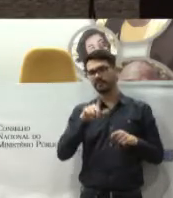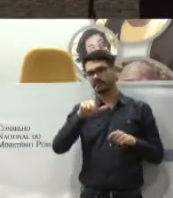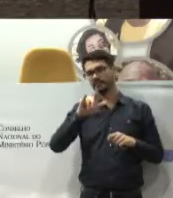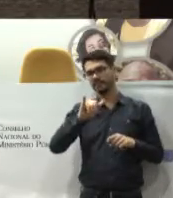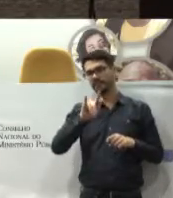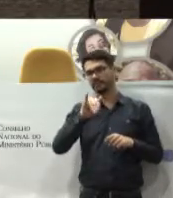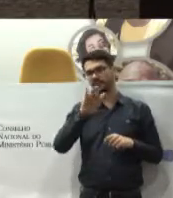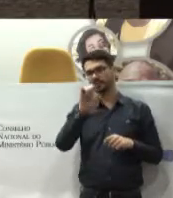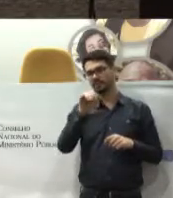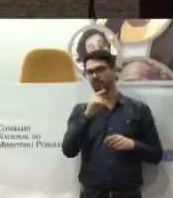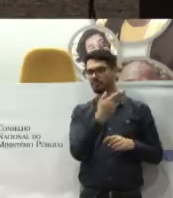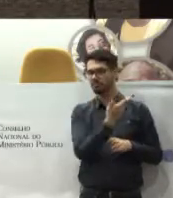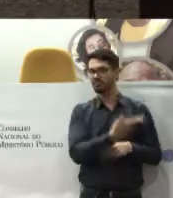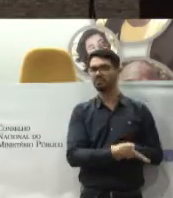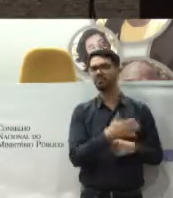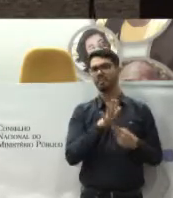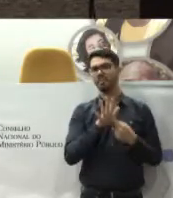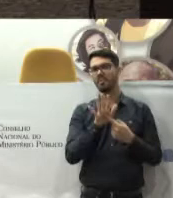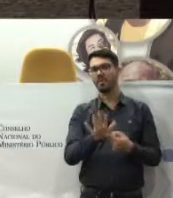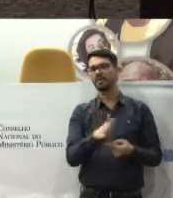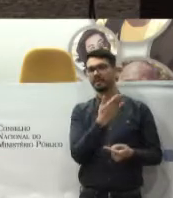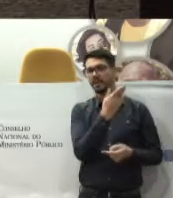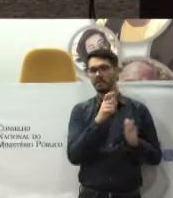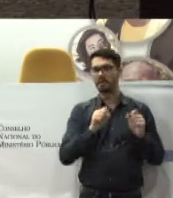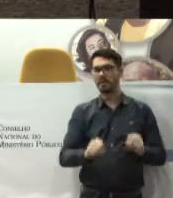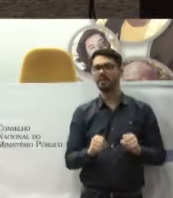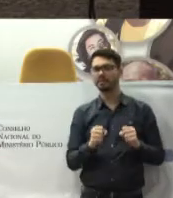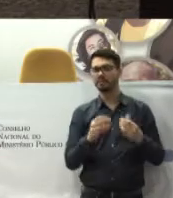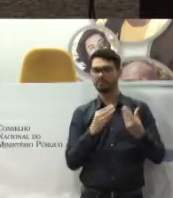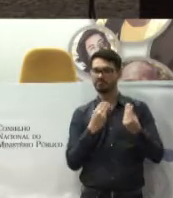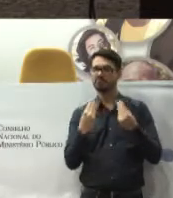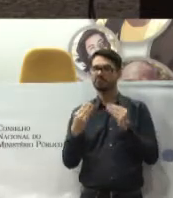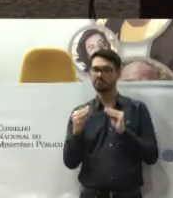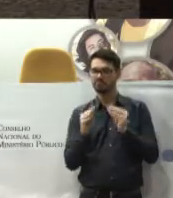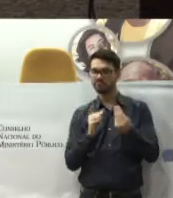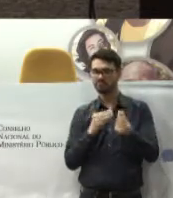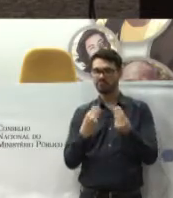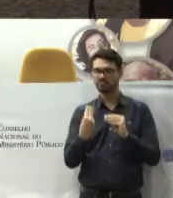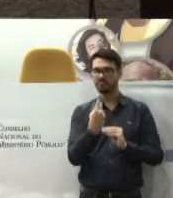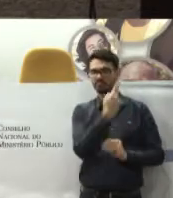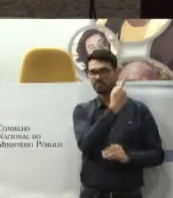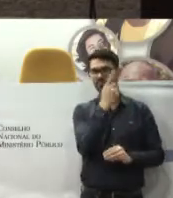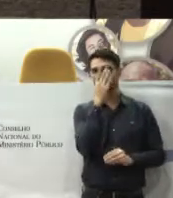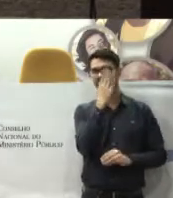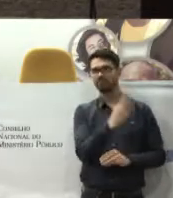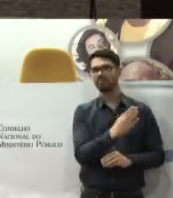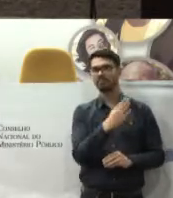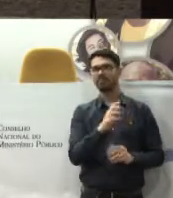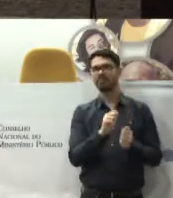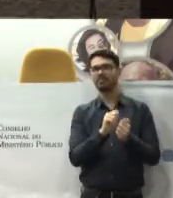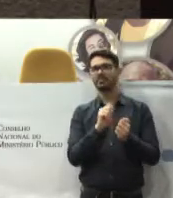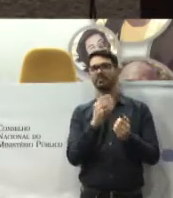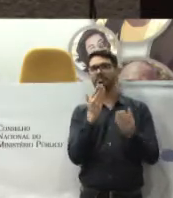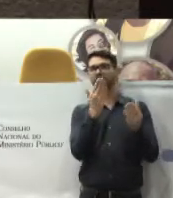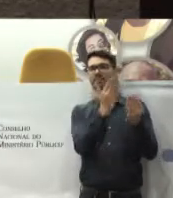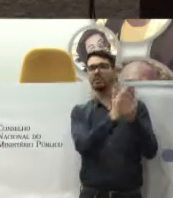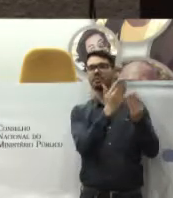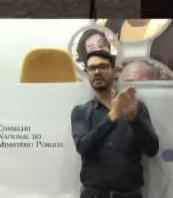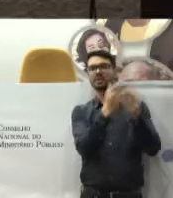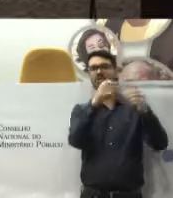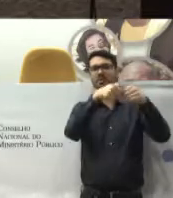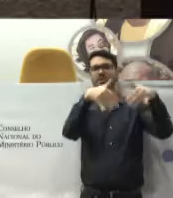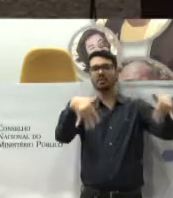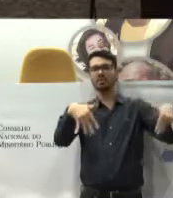E, portanto, eu pretendo mostrar aqui para vocês o quanto ele pode se aplicar diretamente nessas questões de processo